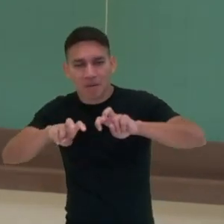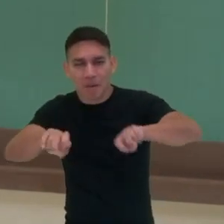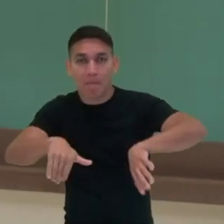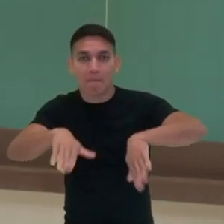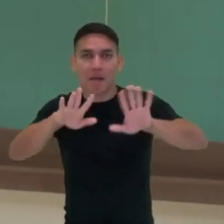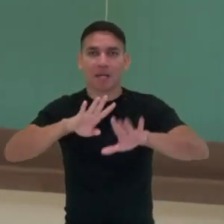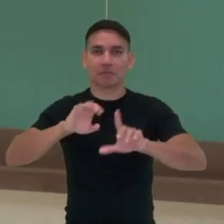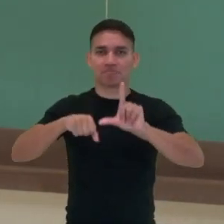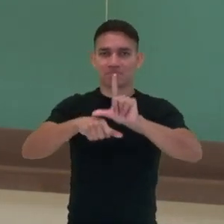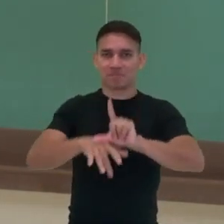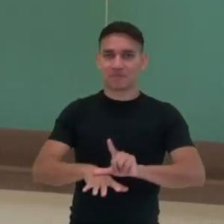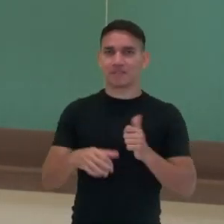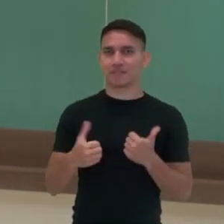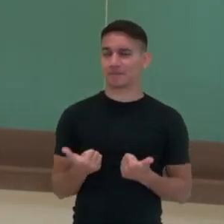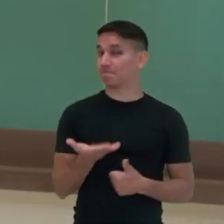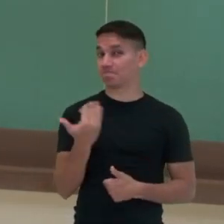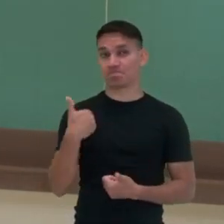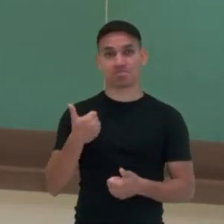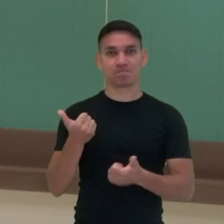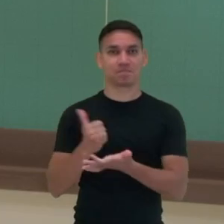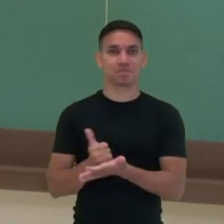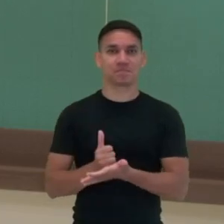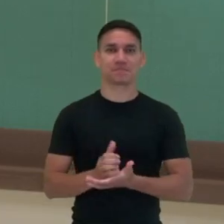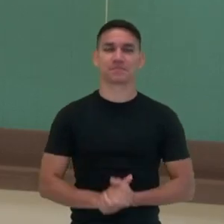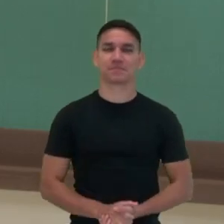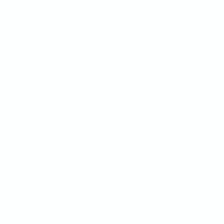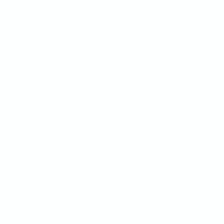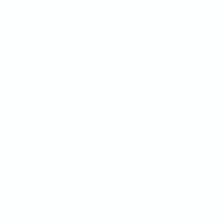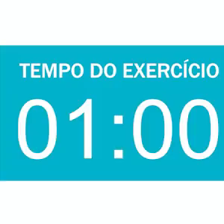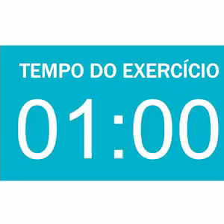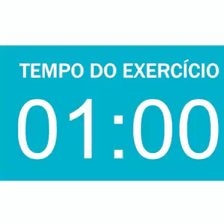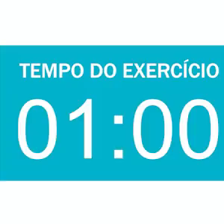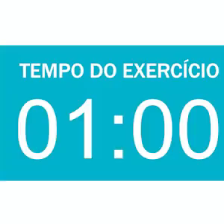do Matific, tá bom? Então vamos lá jogar comigo um pouquinho?